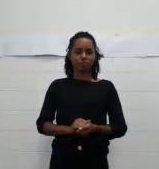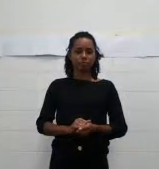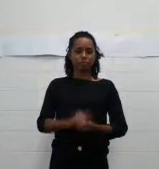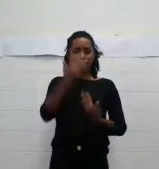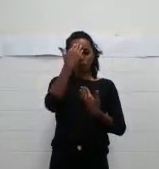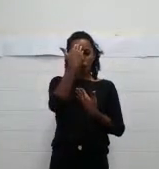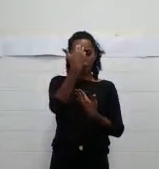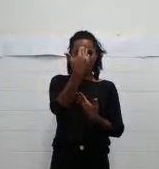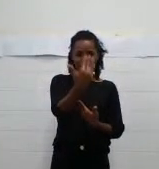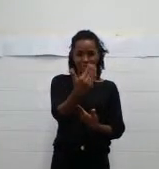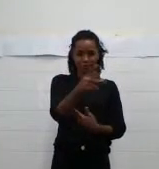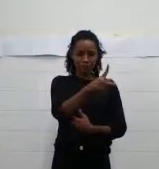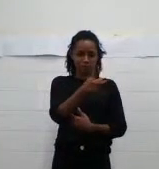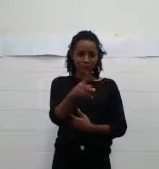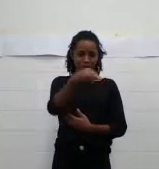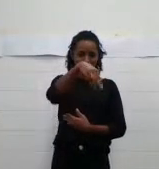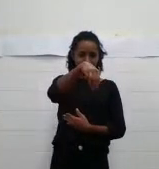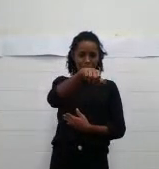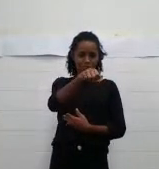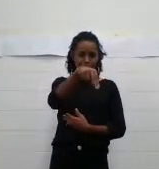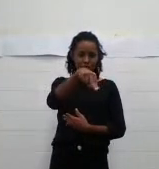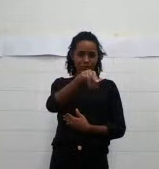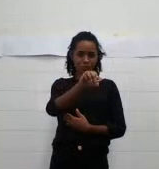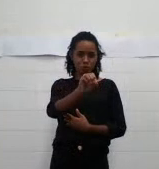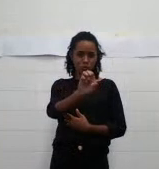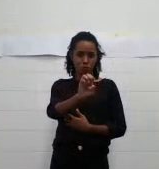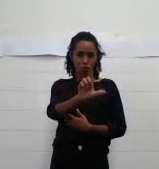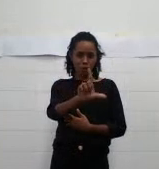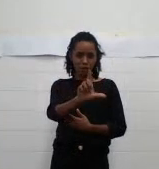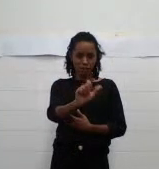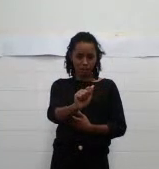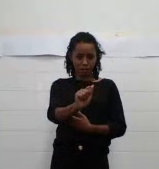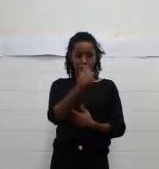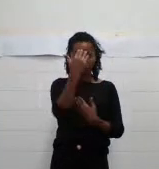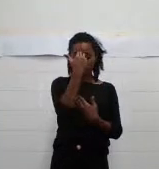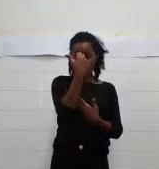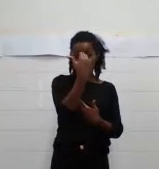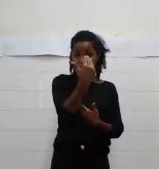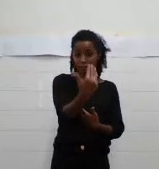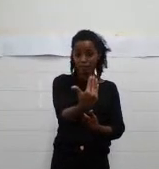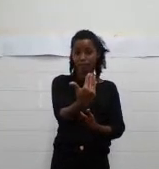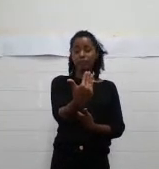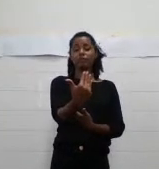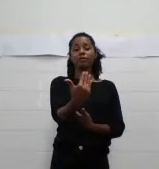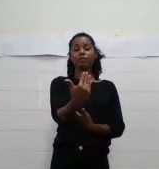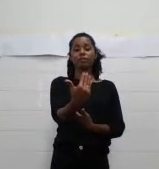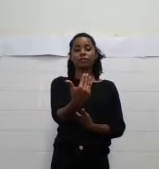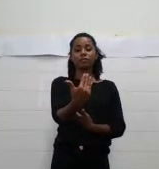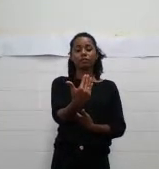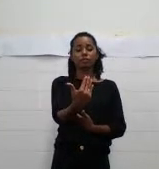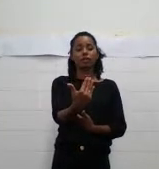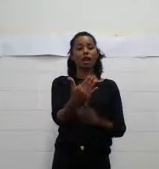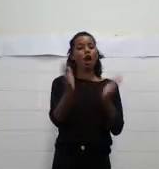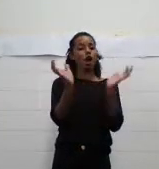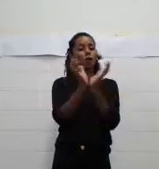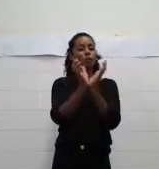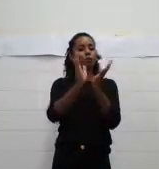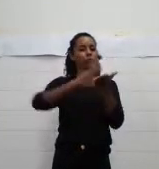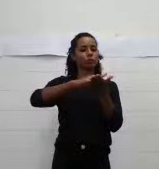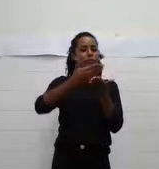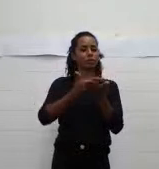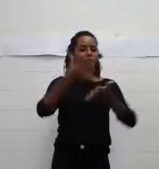Obrigada, Manu. Nós queríamos registrar os agradecimentos à equipe de intérpretes de